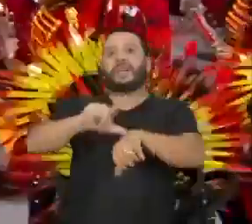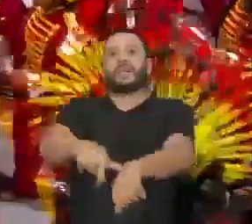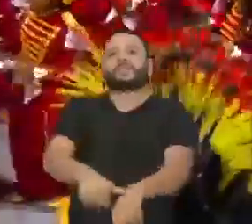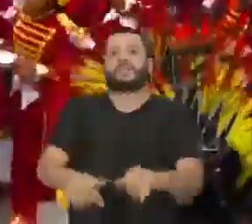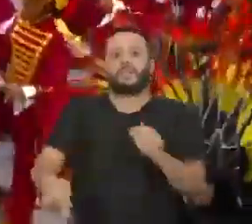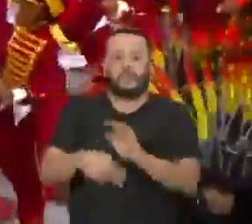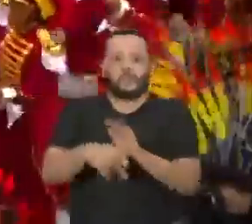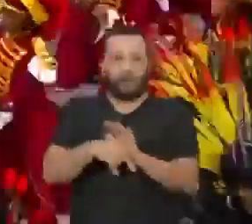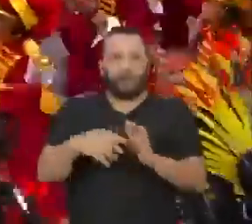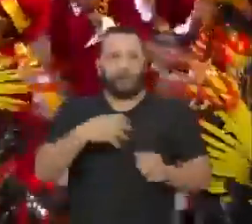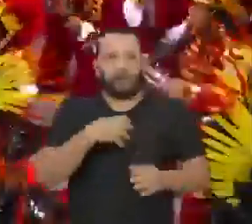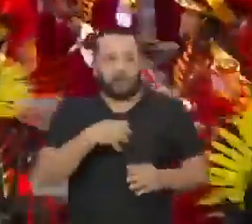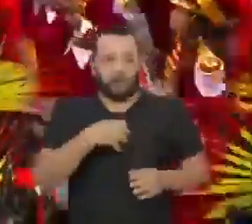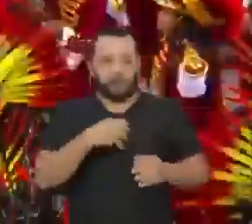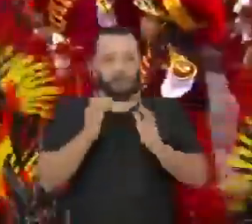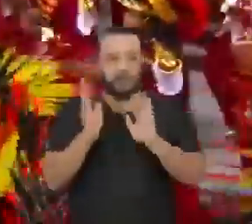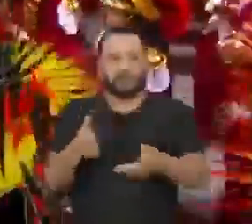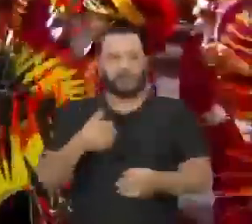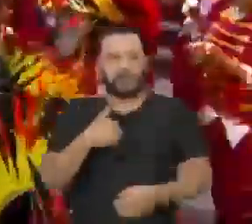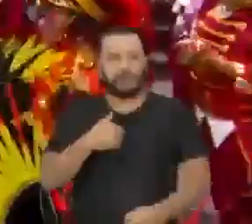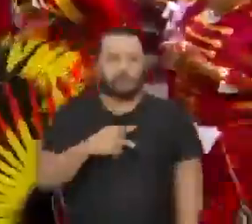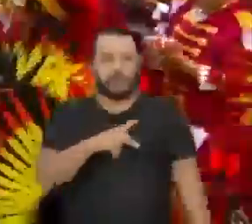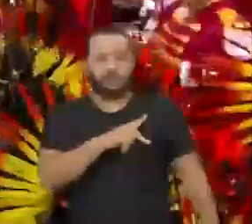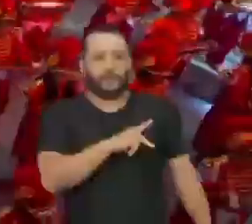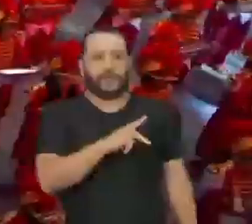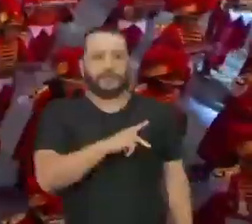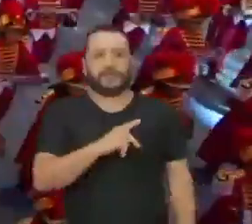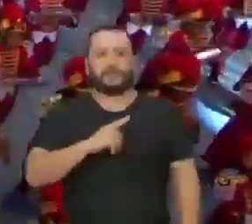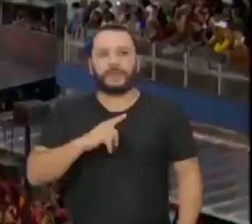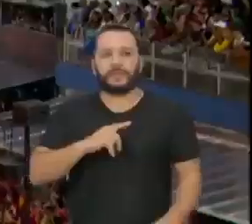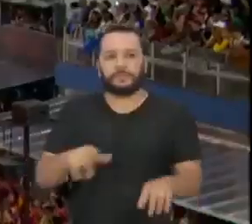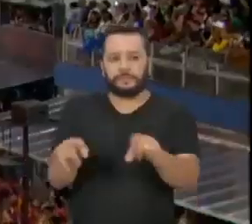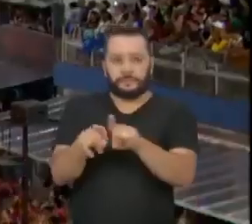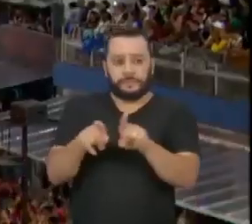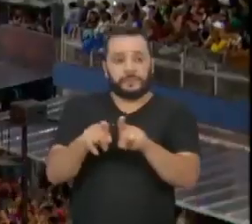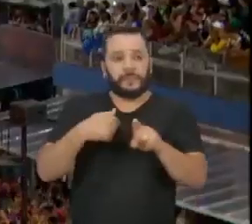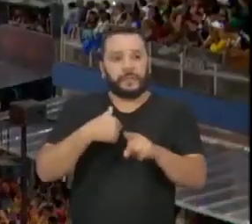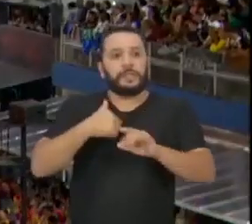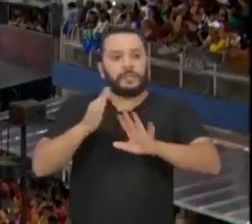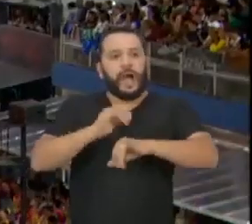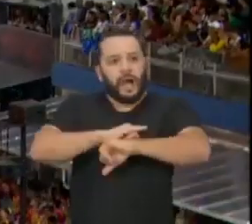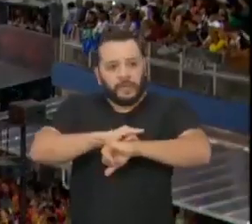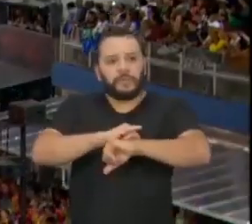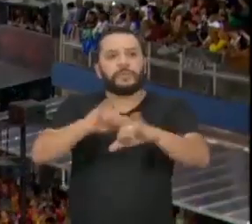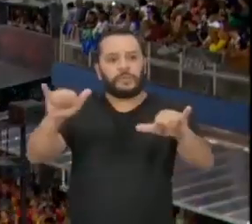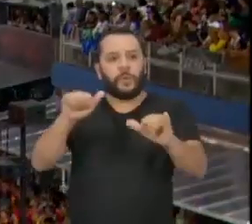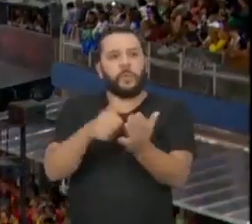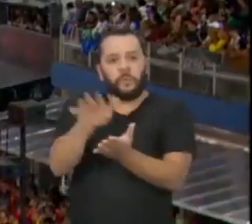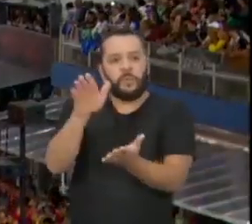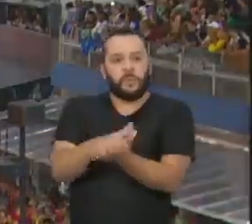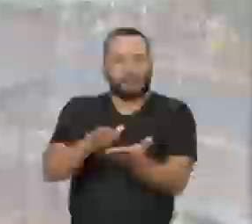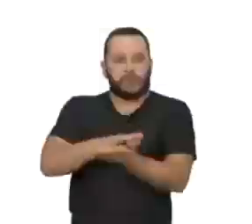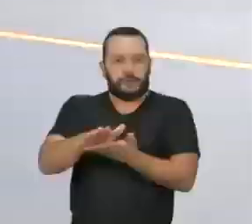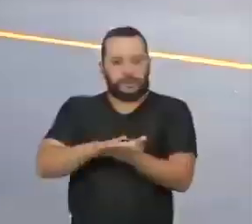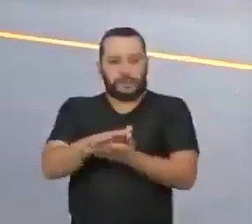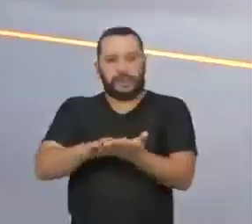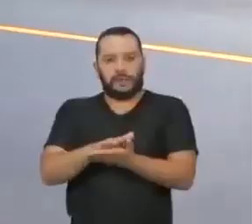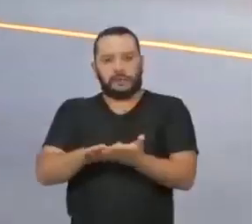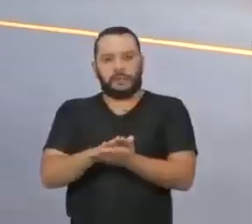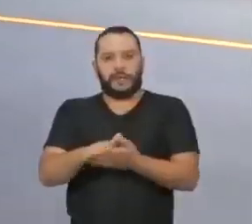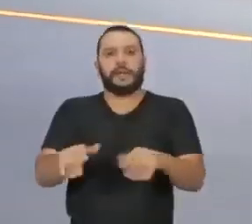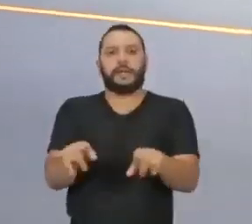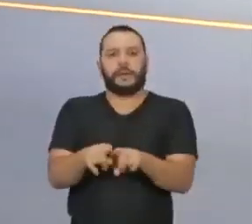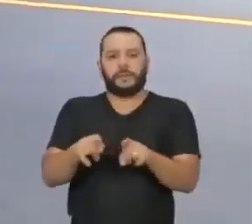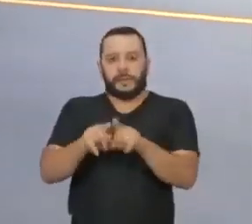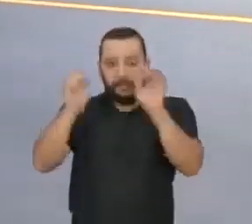Verde. A Liga Independente das Escolas de Samba de São Paulo já anunciou: a escola não será punida pelo incidente. A